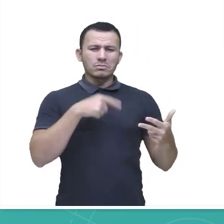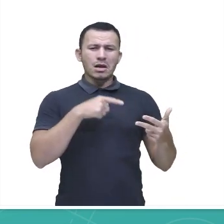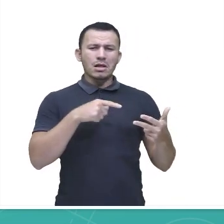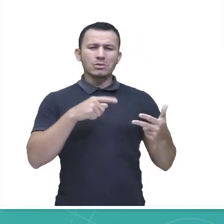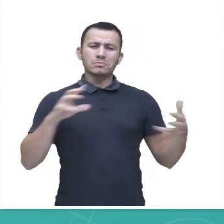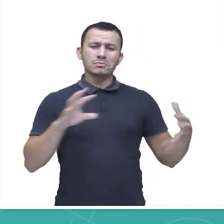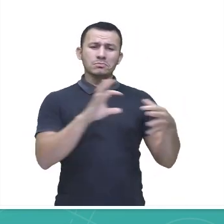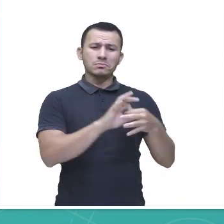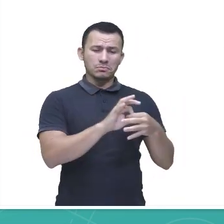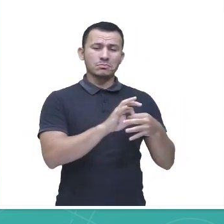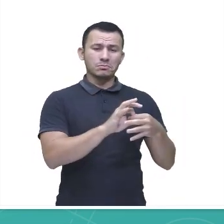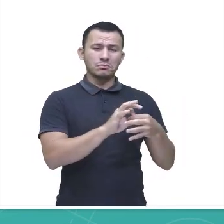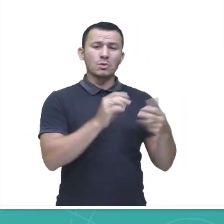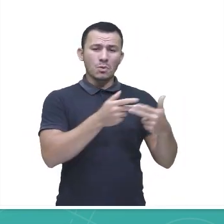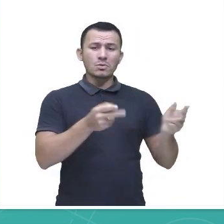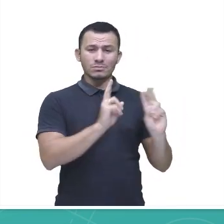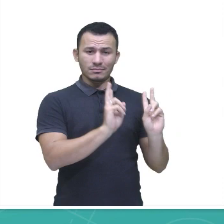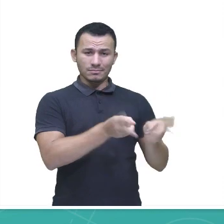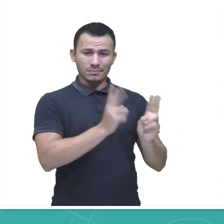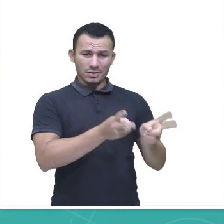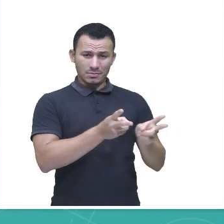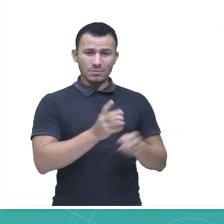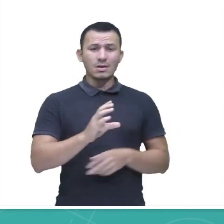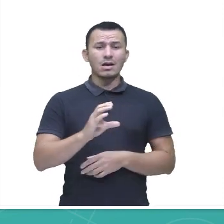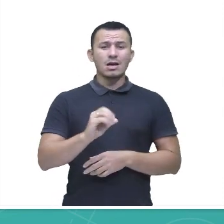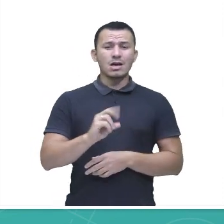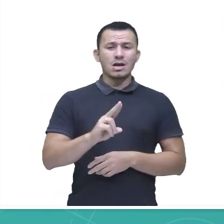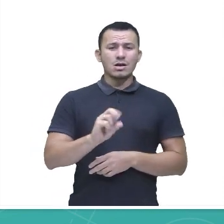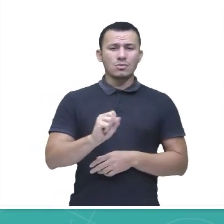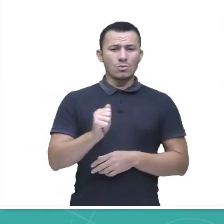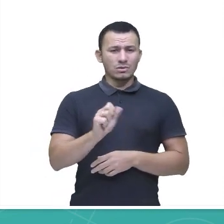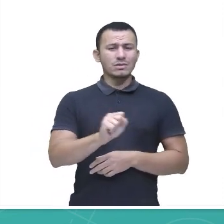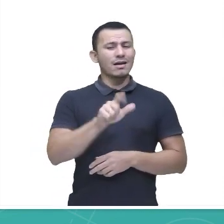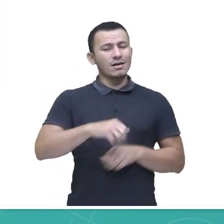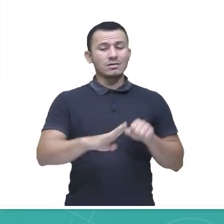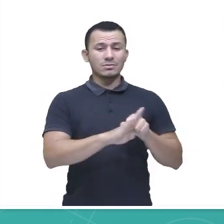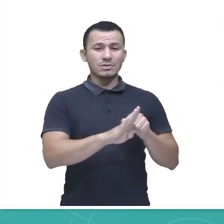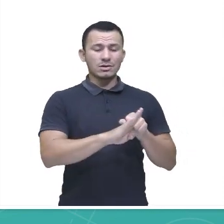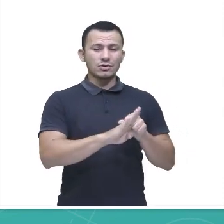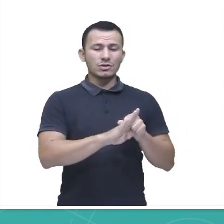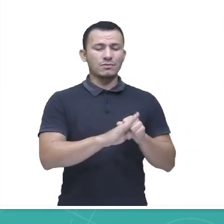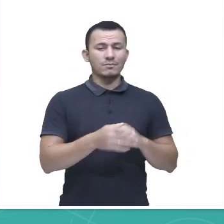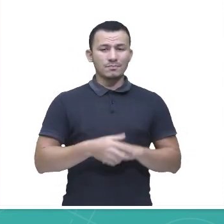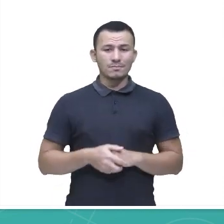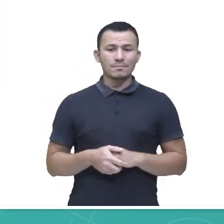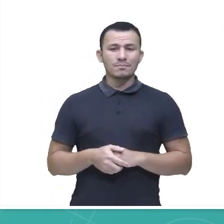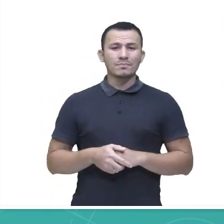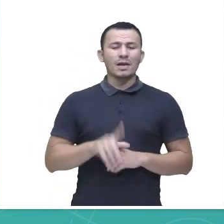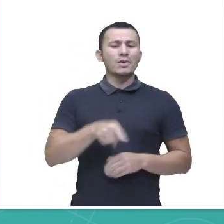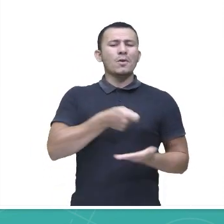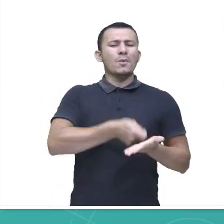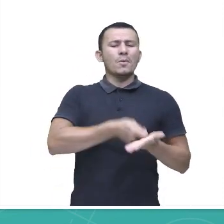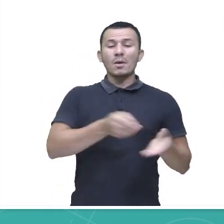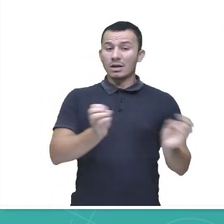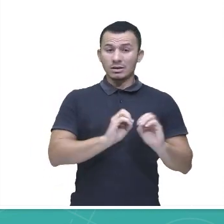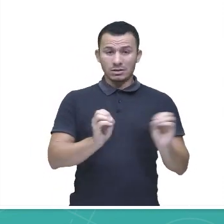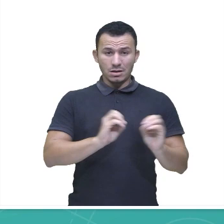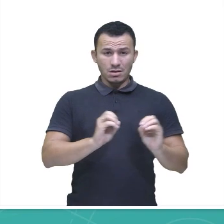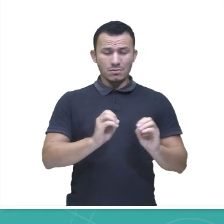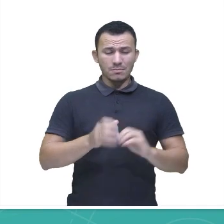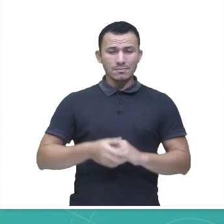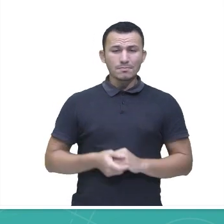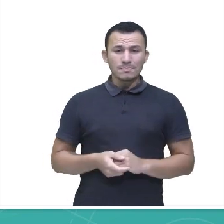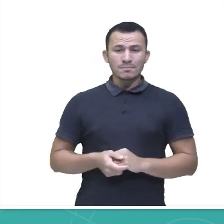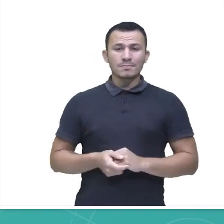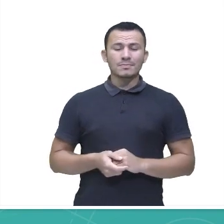suas coisas. Então, a palavra coisa é substantivo. E não exigem nada. Ok? Seguindo,